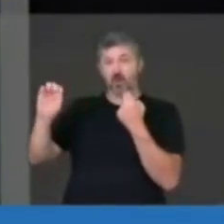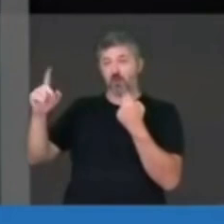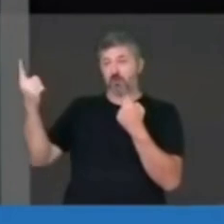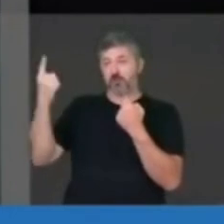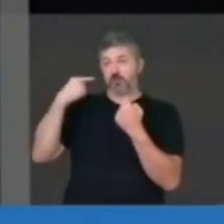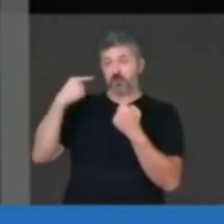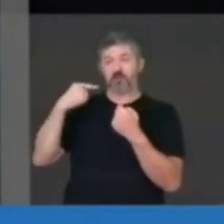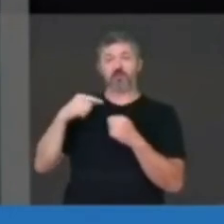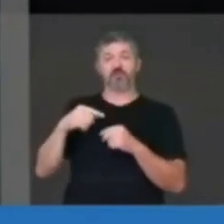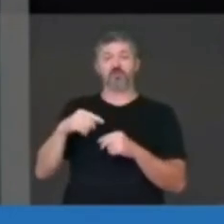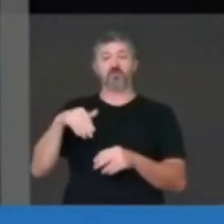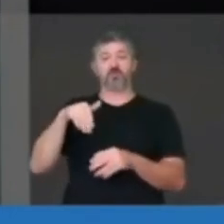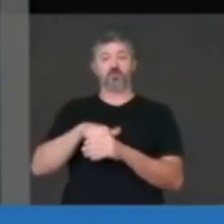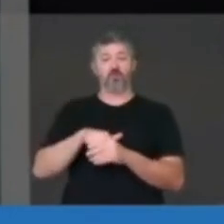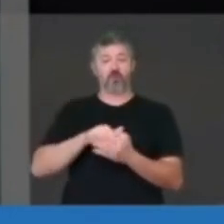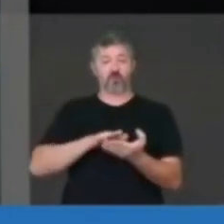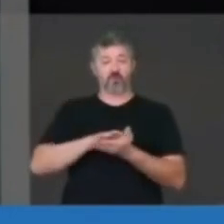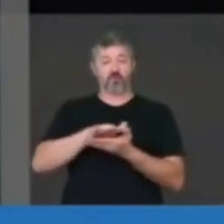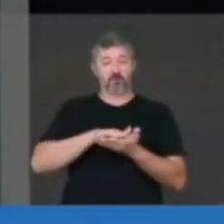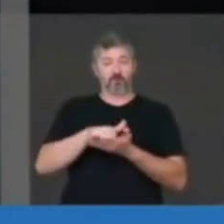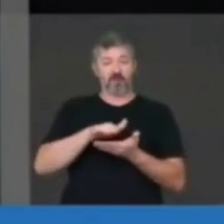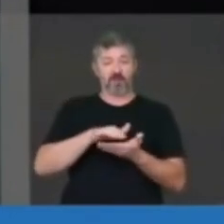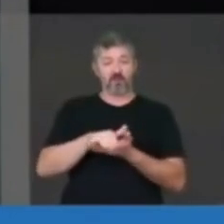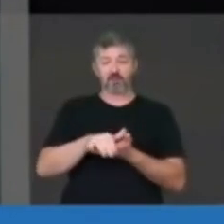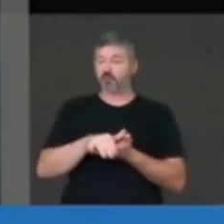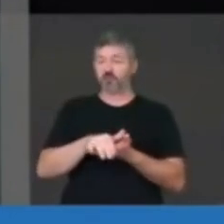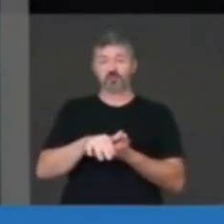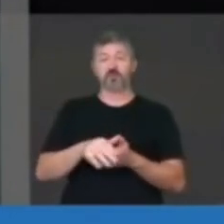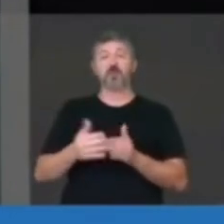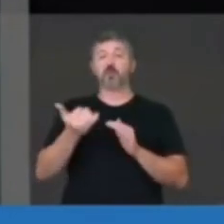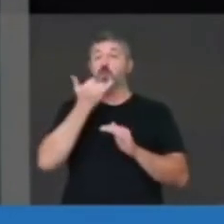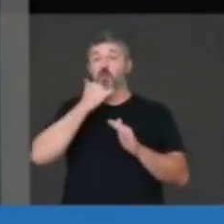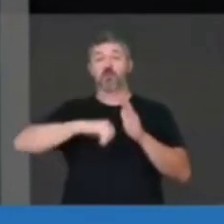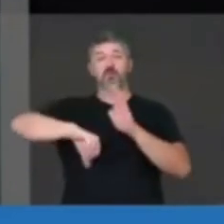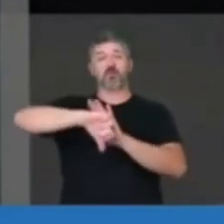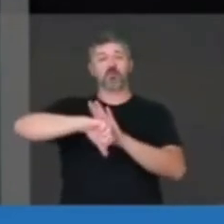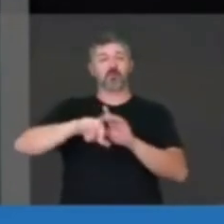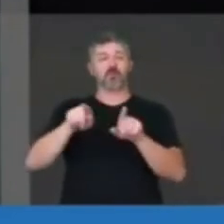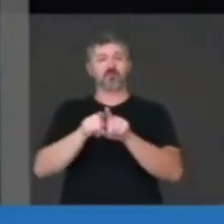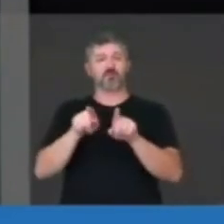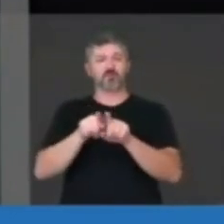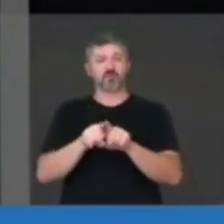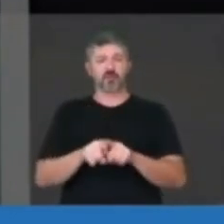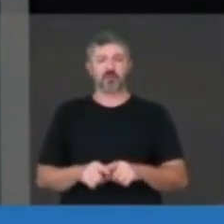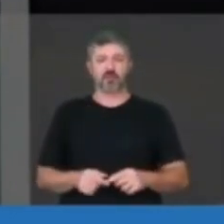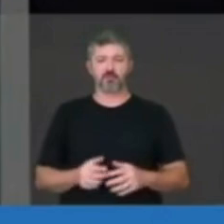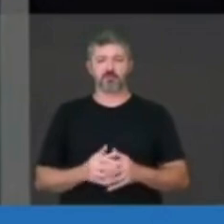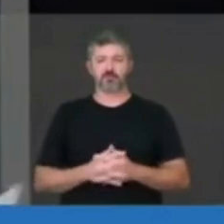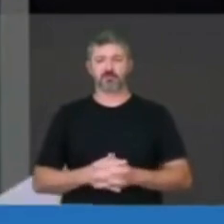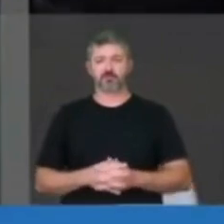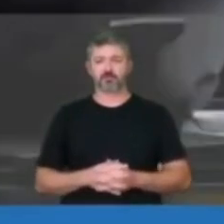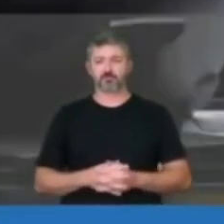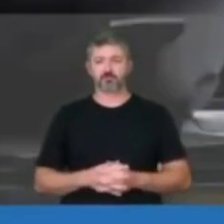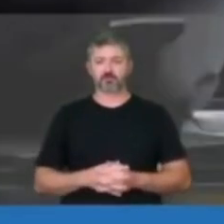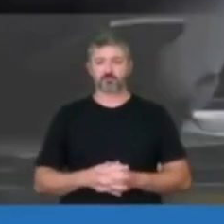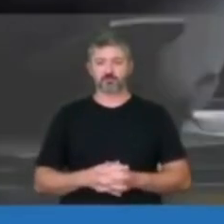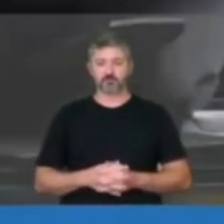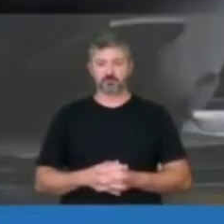voto impresso, virar voto do voto impresso. E também na anistia, que estão aqui a... Tá bom, pronto,